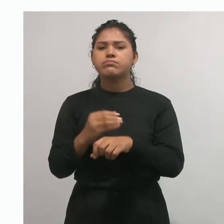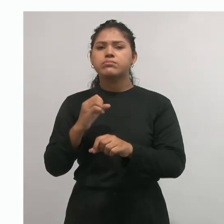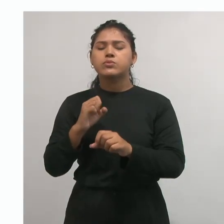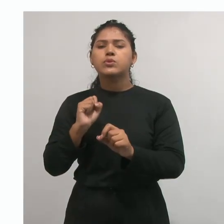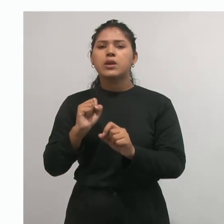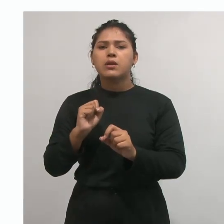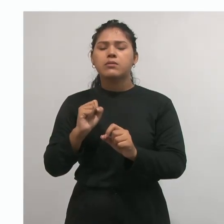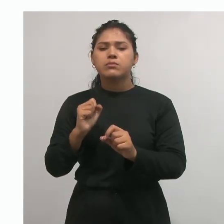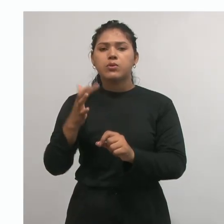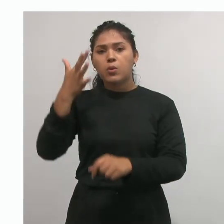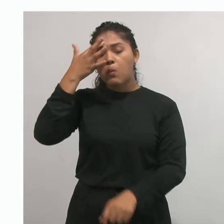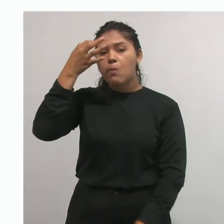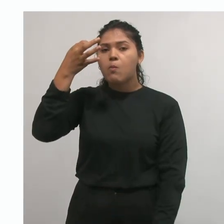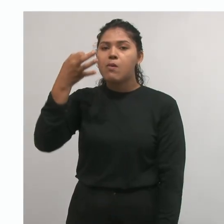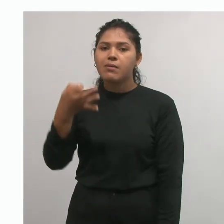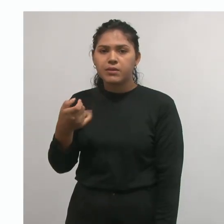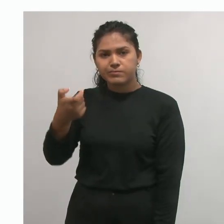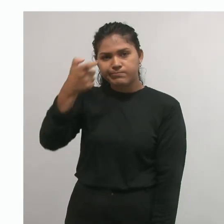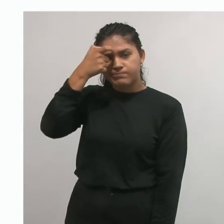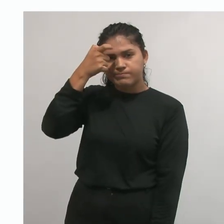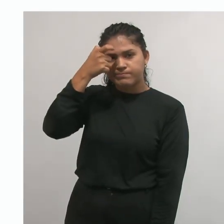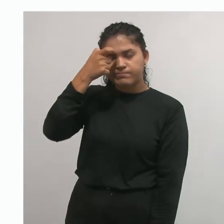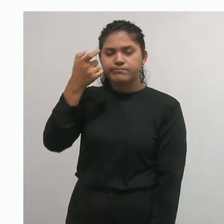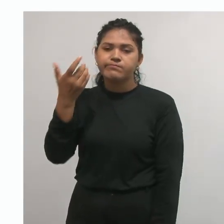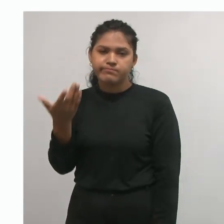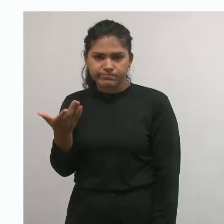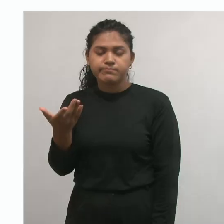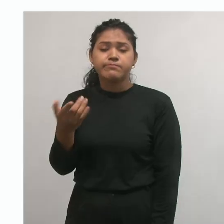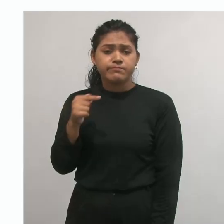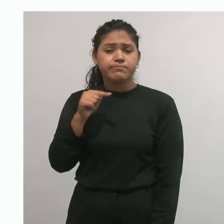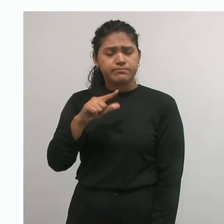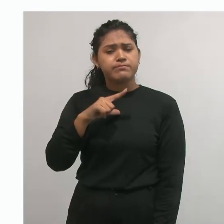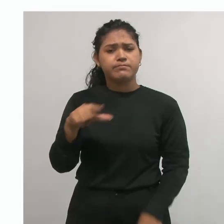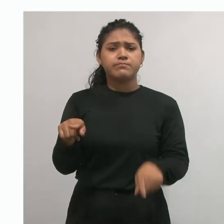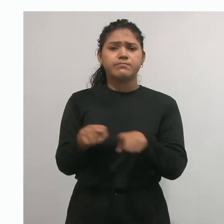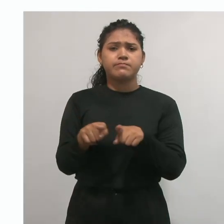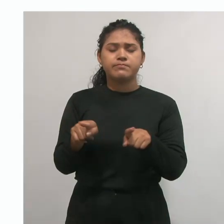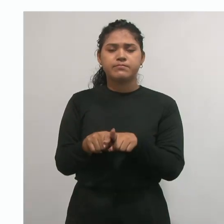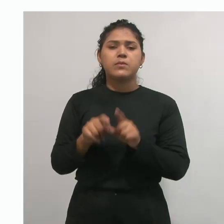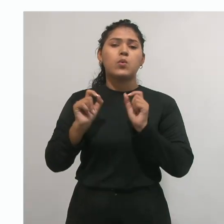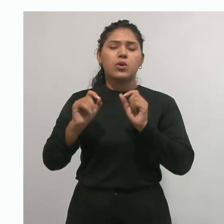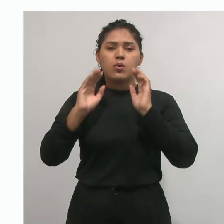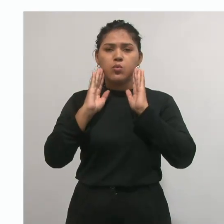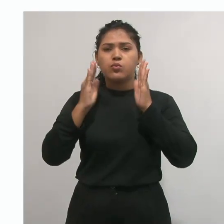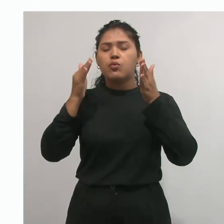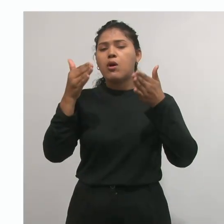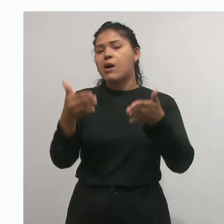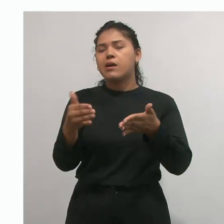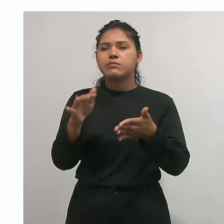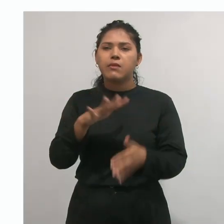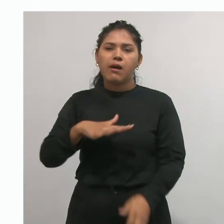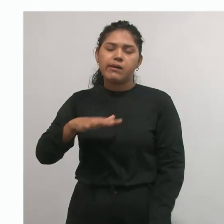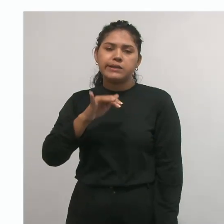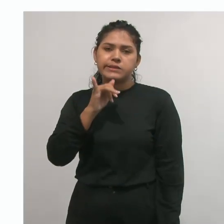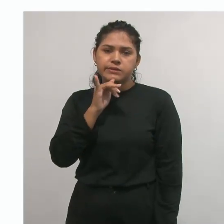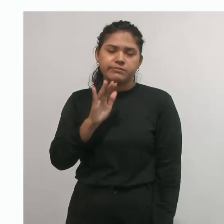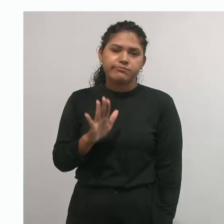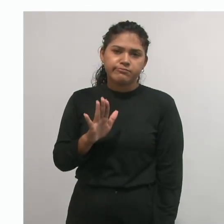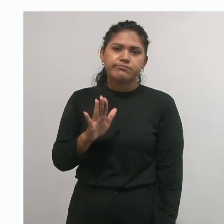atitudes referentes à compreensão cognitiva, né? Aí a gente está falando